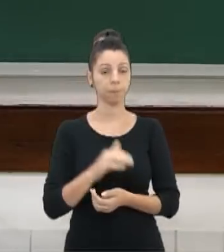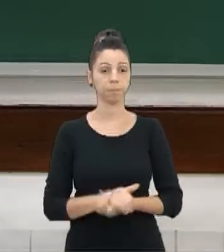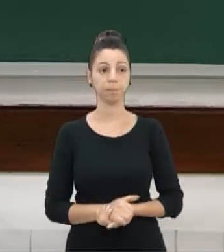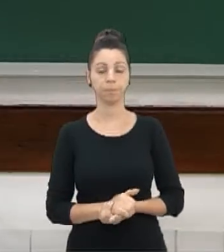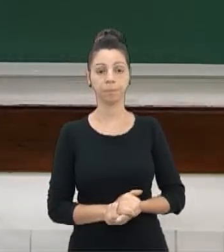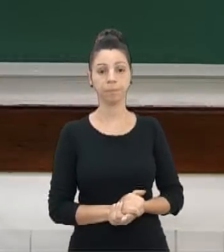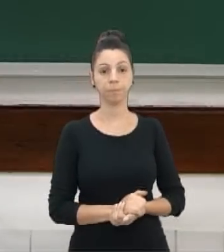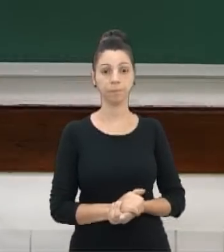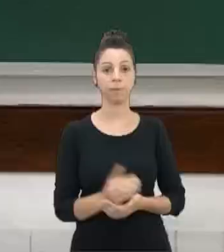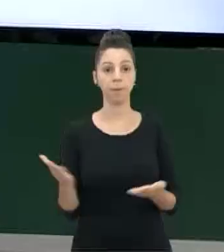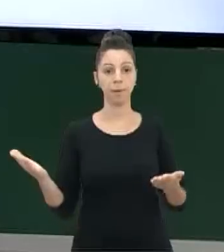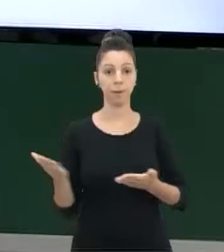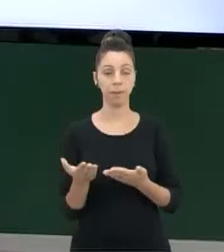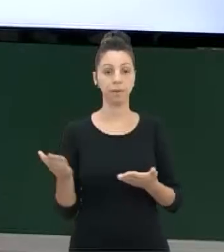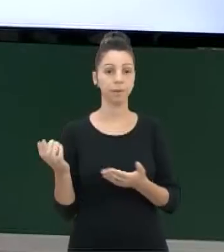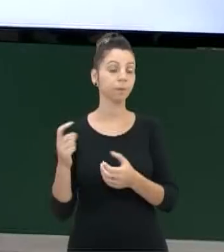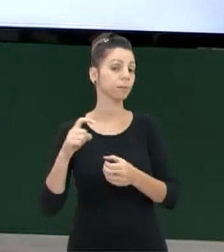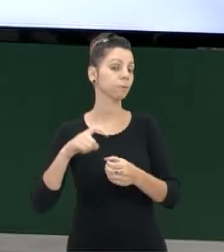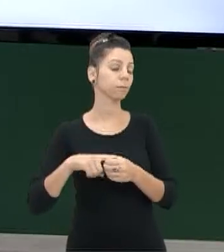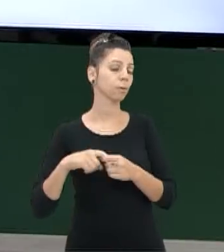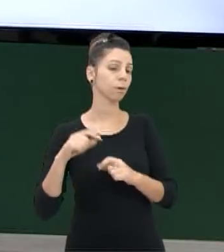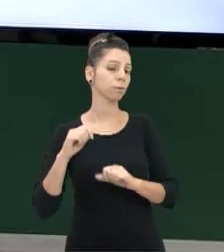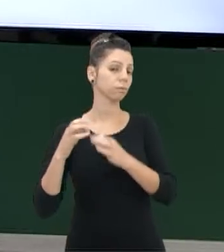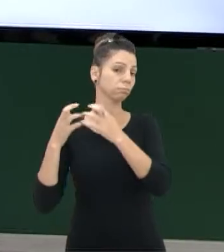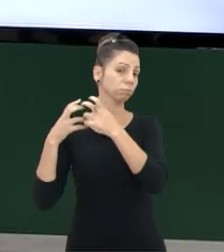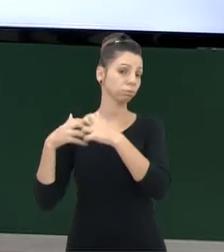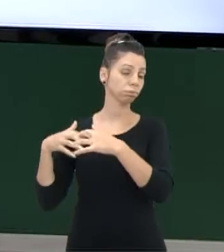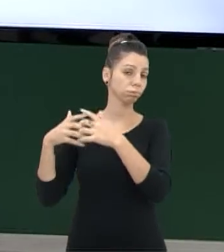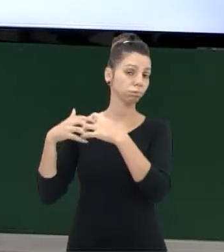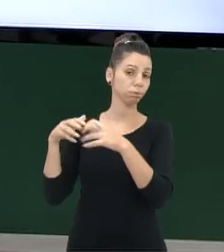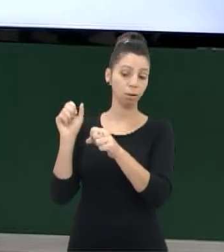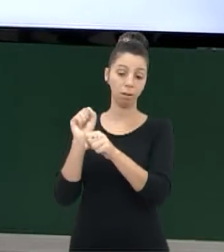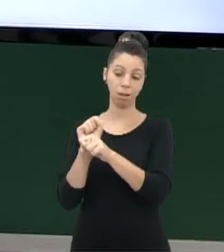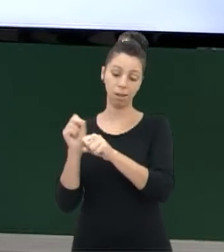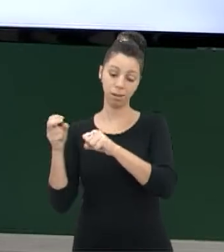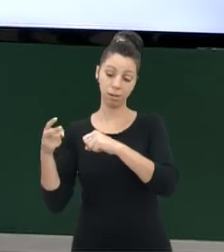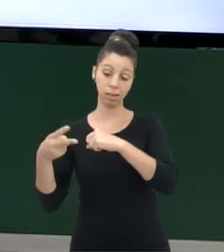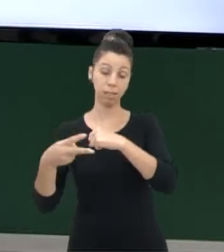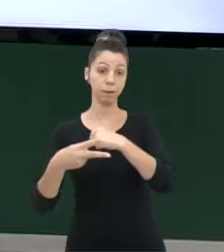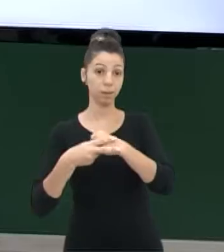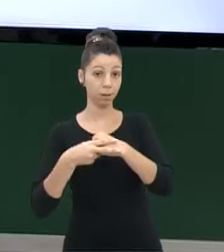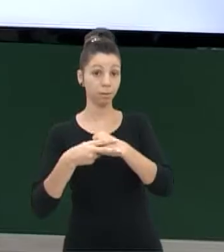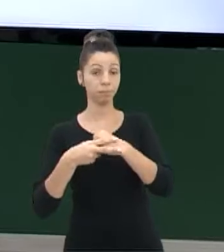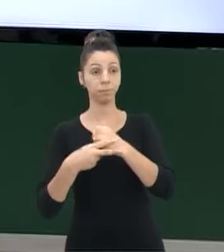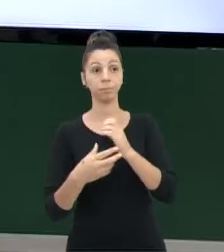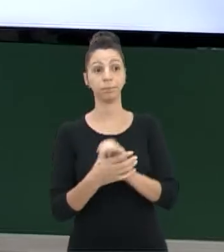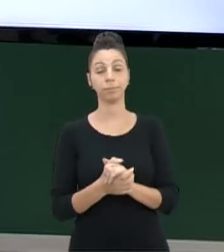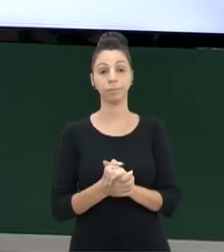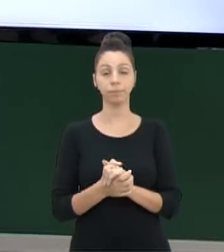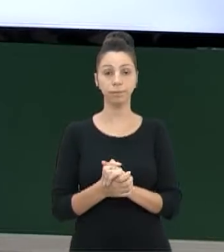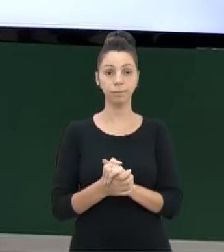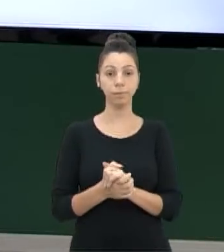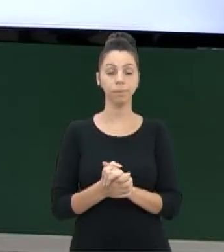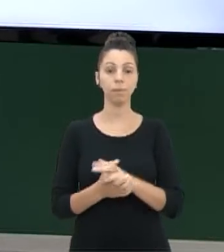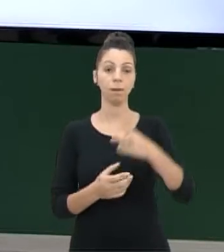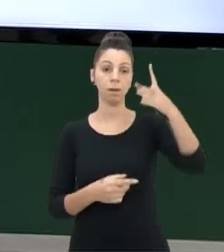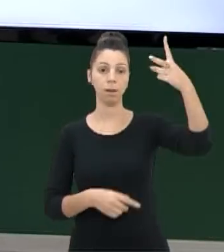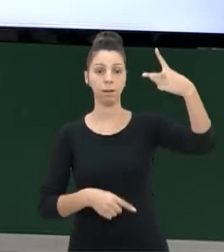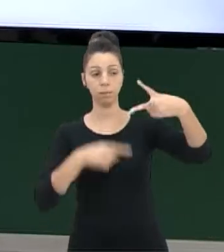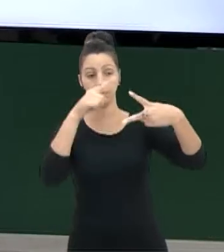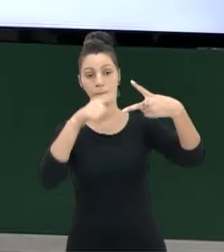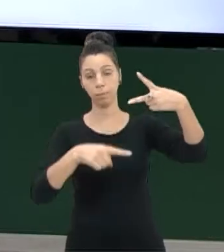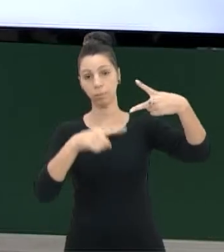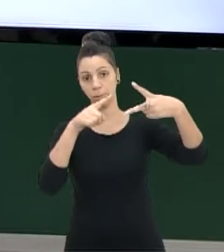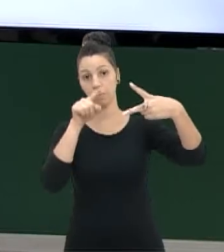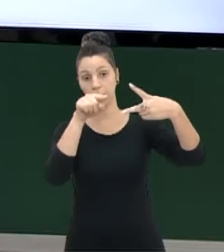agora a gente volta para pensar advérbio. Falei para vocês que é um dos objetivos da aula. Só destaquei duas questões aqui para